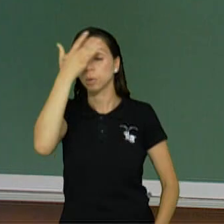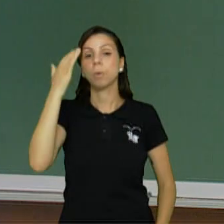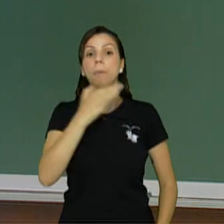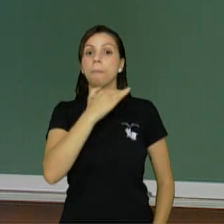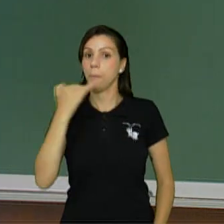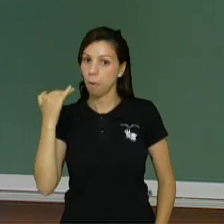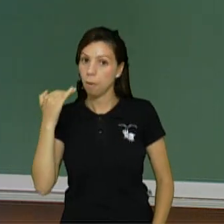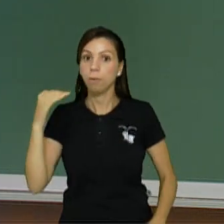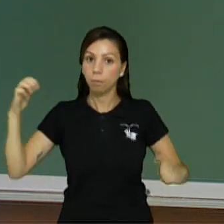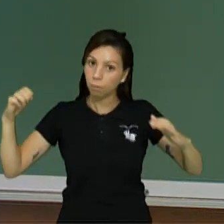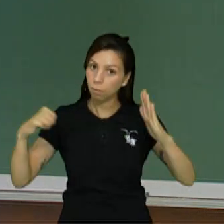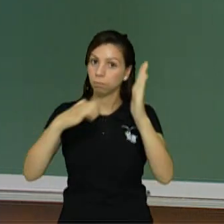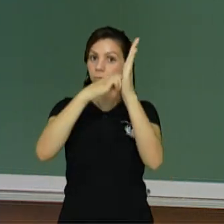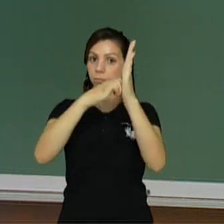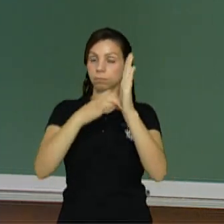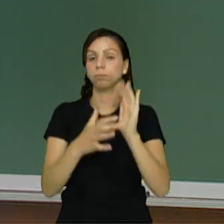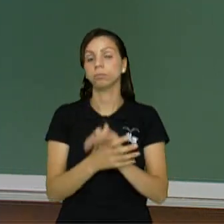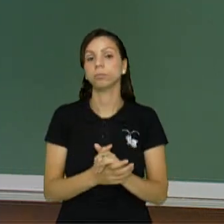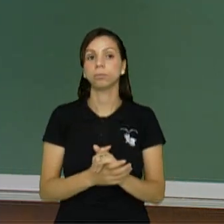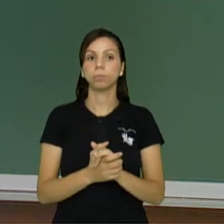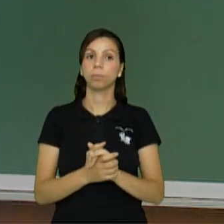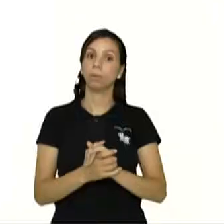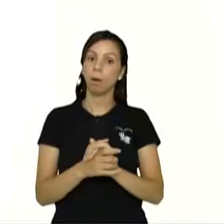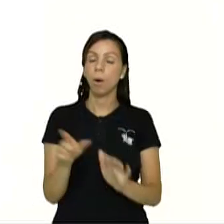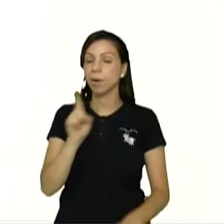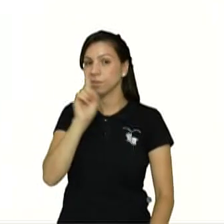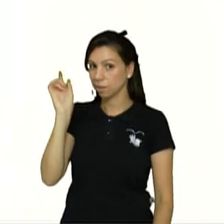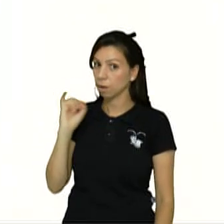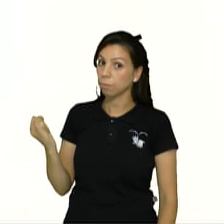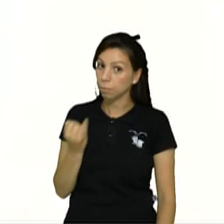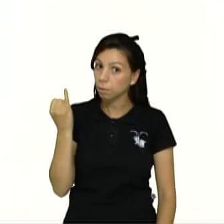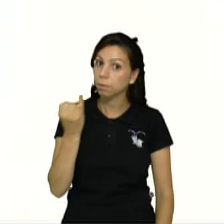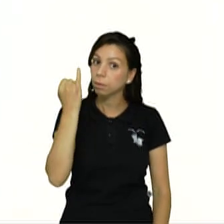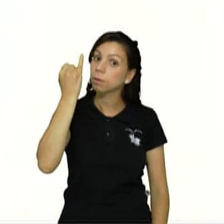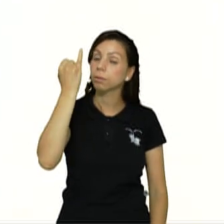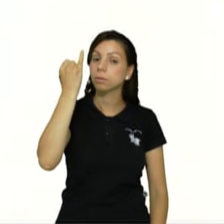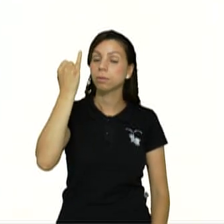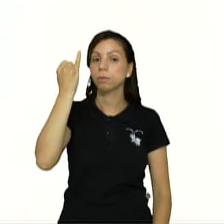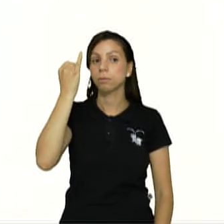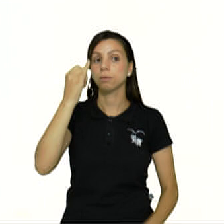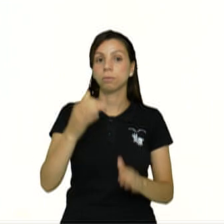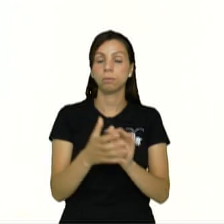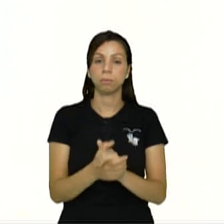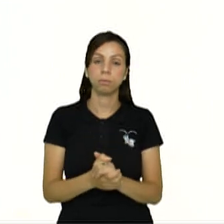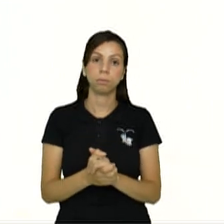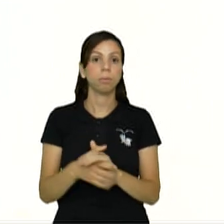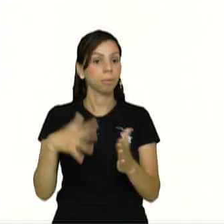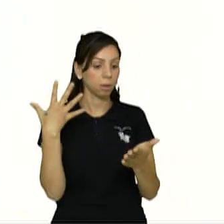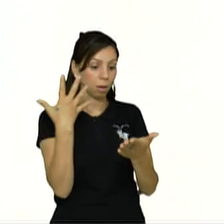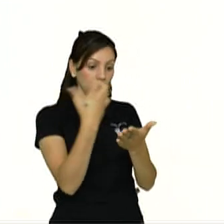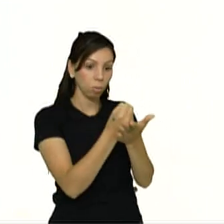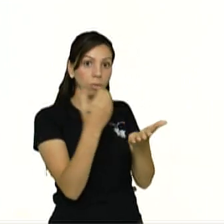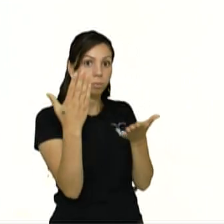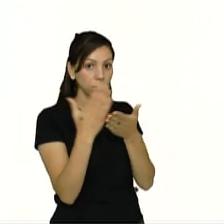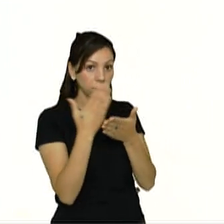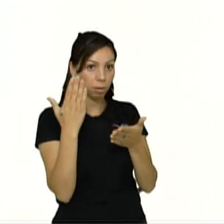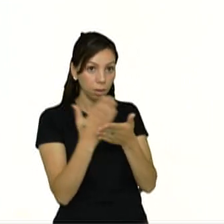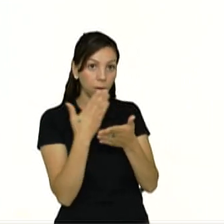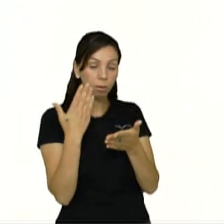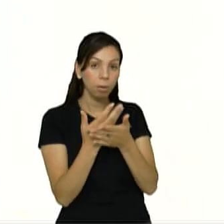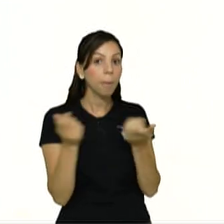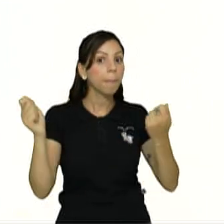colisões. Então vamos lá, pessoal, isso aqui é importante, tá? Isso aqui é importante que você anote no seu caderno, tá? Você